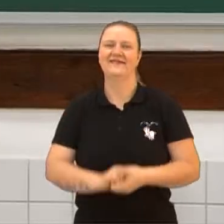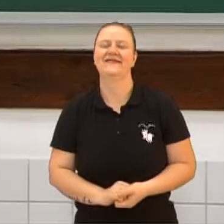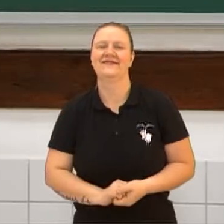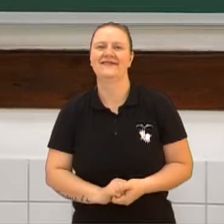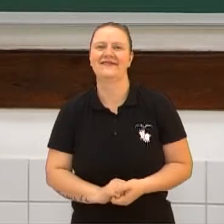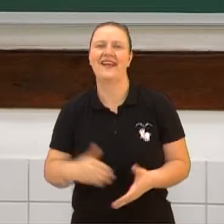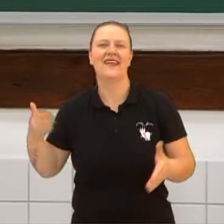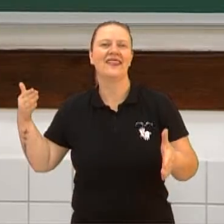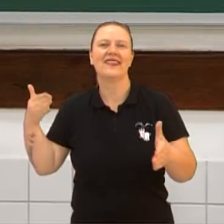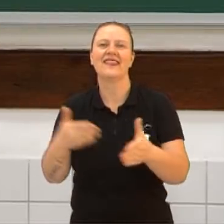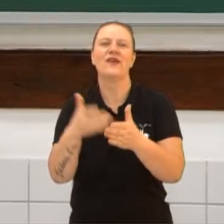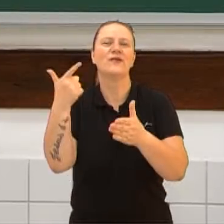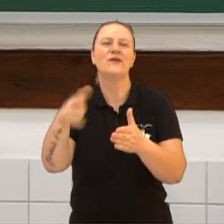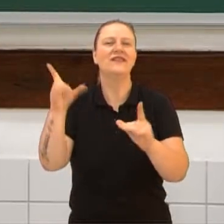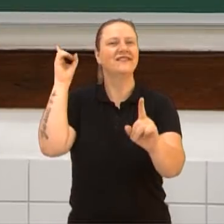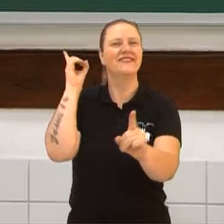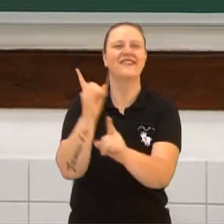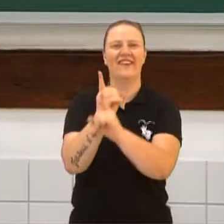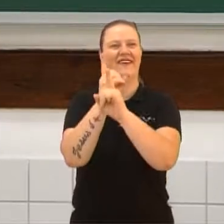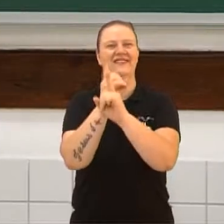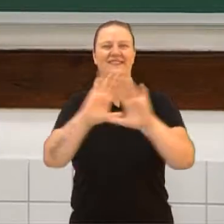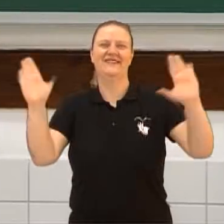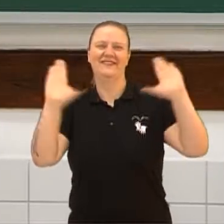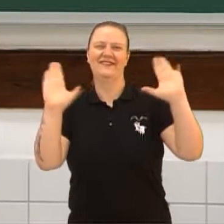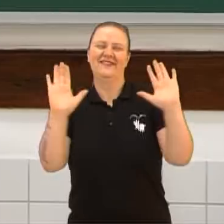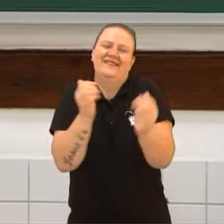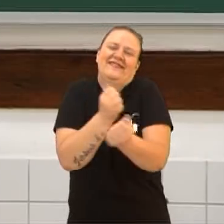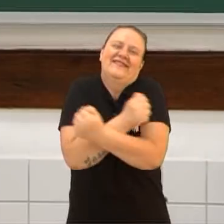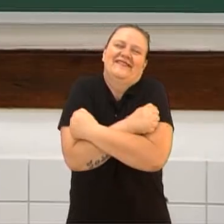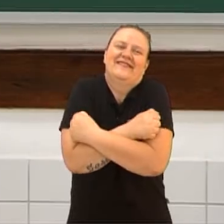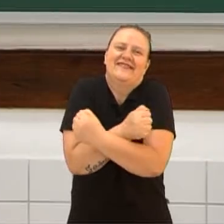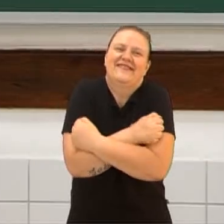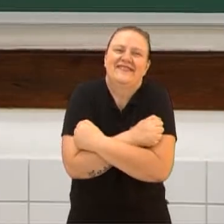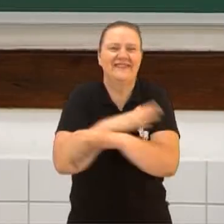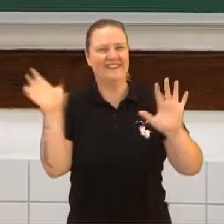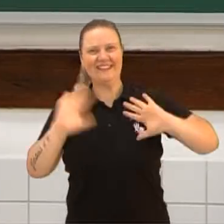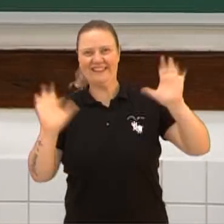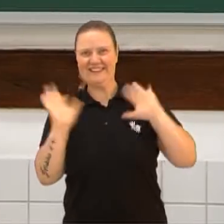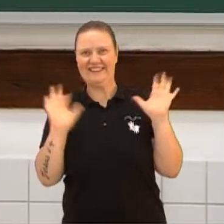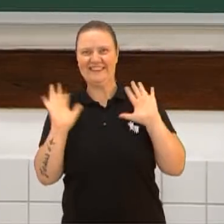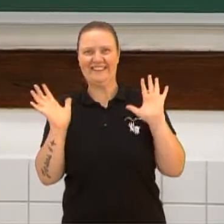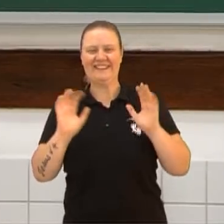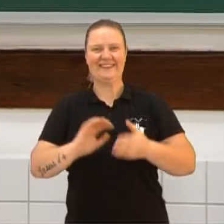até a nossa próxima aula e, de novo, aquele abraço, tá bom? Até mais!